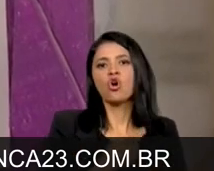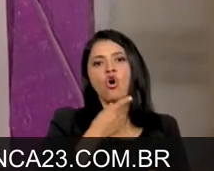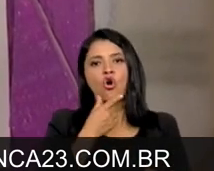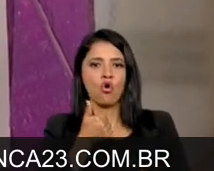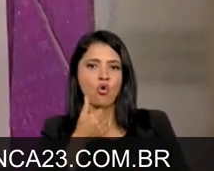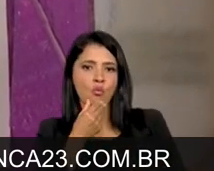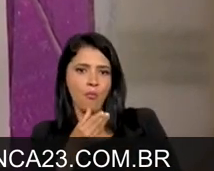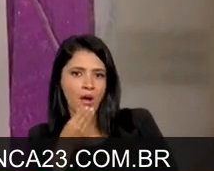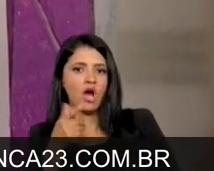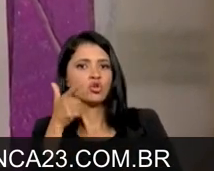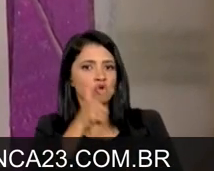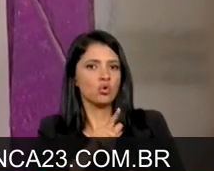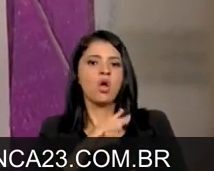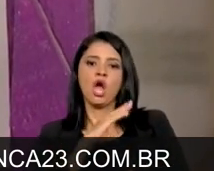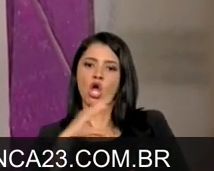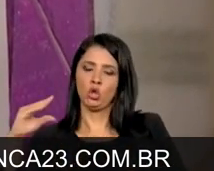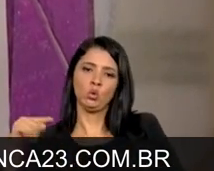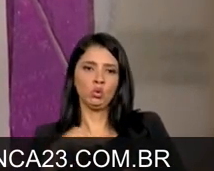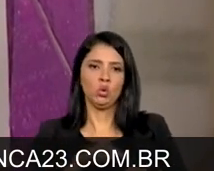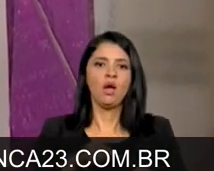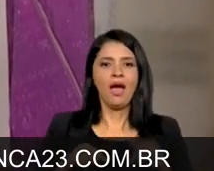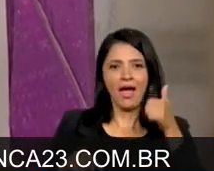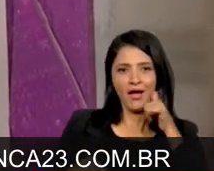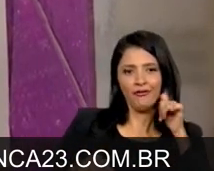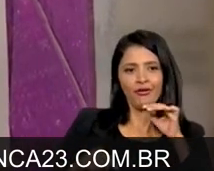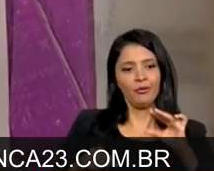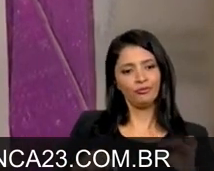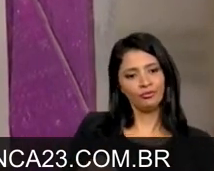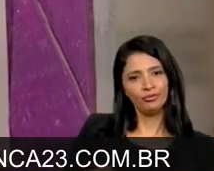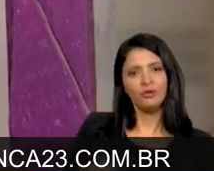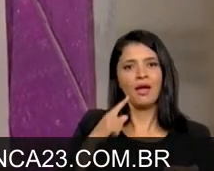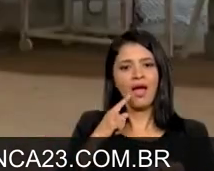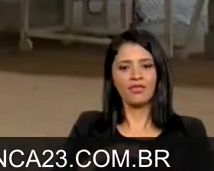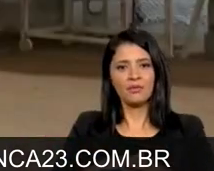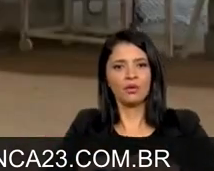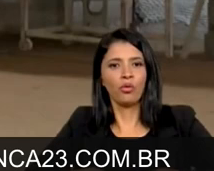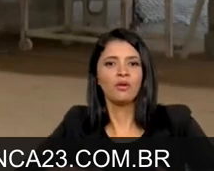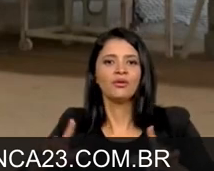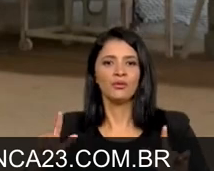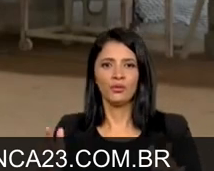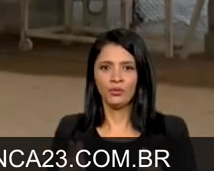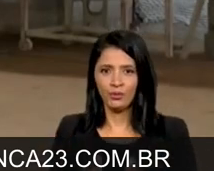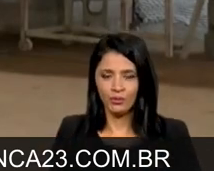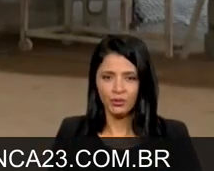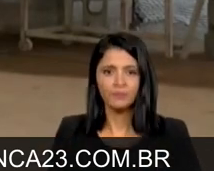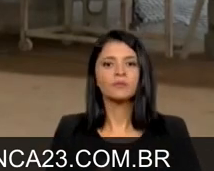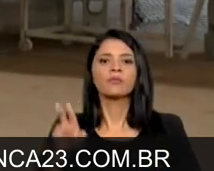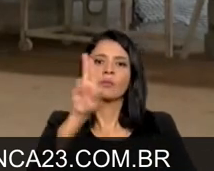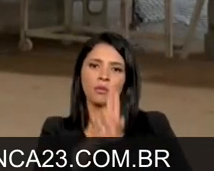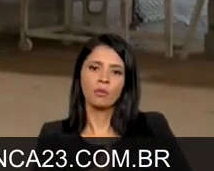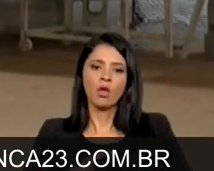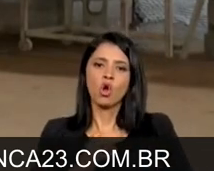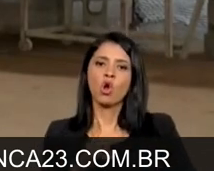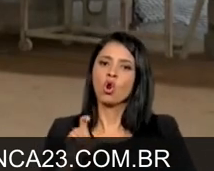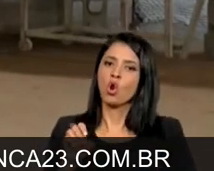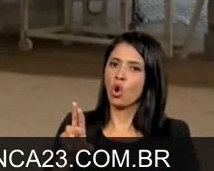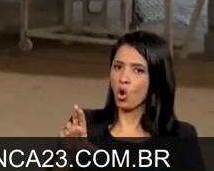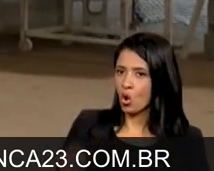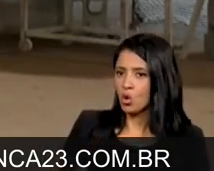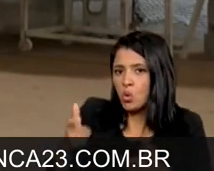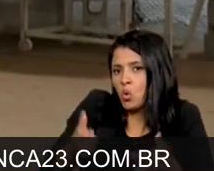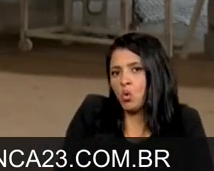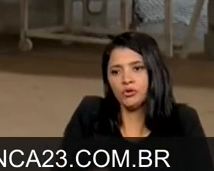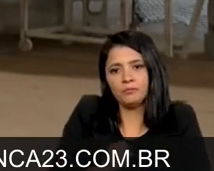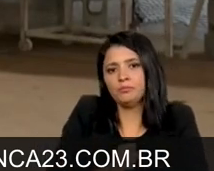machos chegam à fase adulta, diminuindo assim a transmissão da doença. Nós fazemos utilização de cloro em locais onde não é